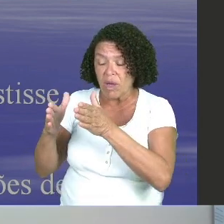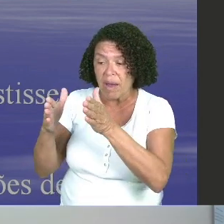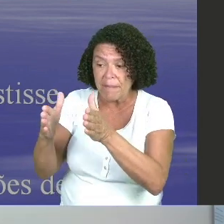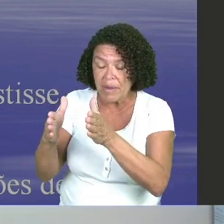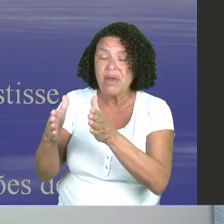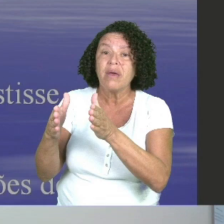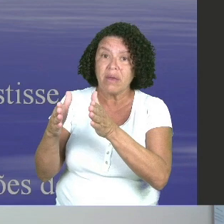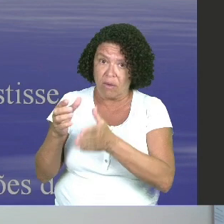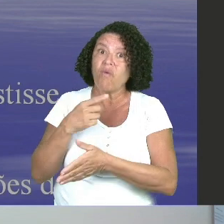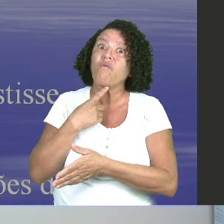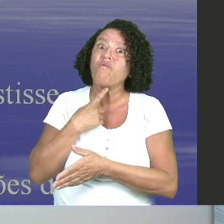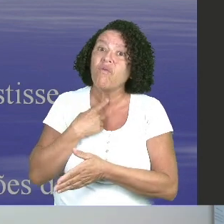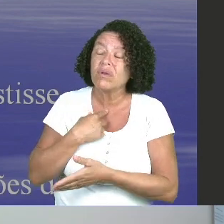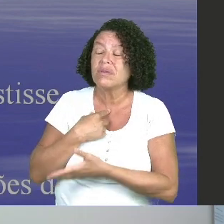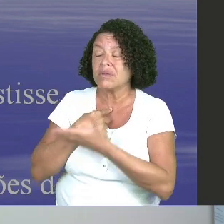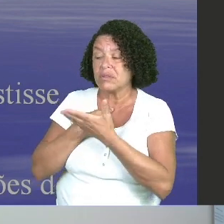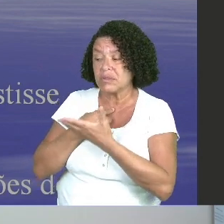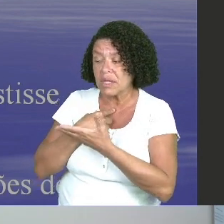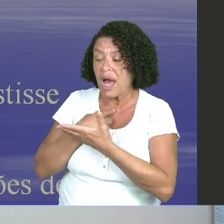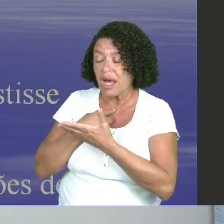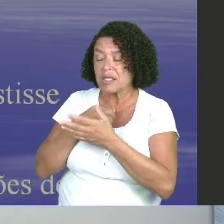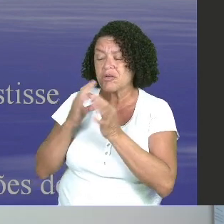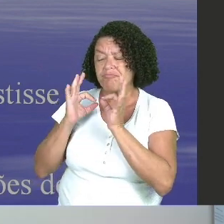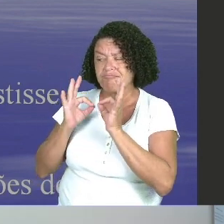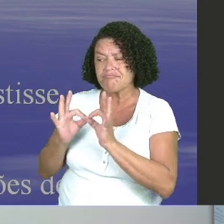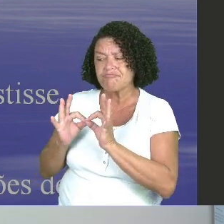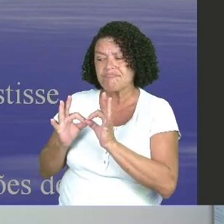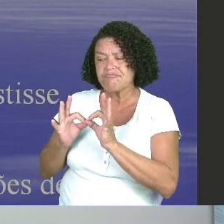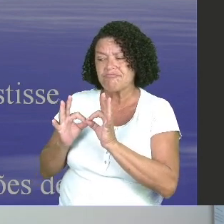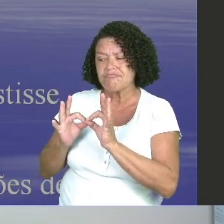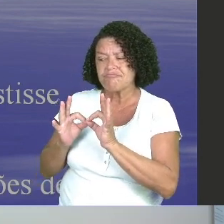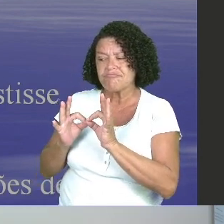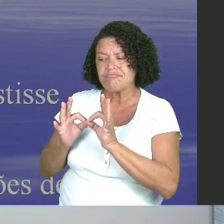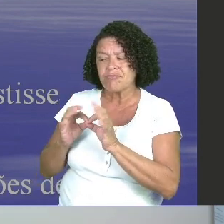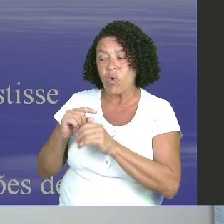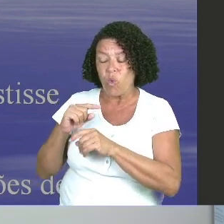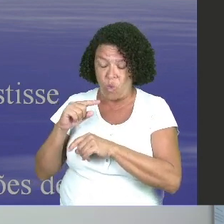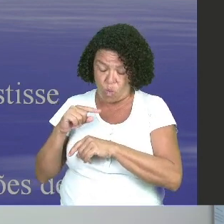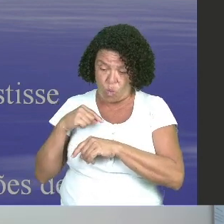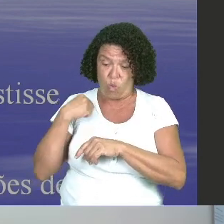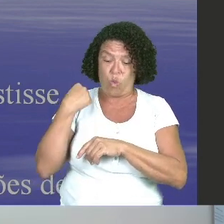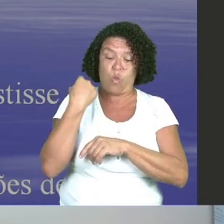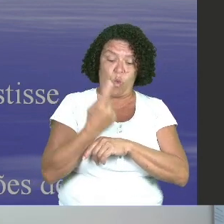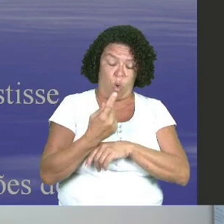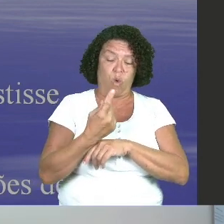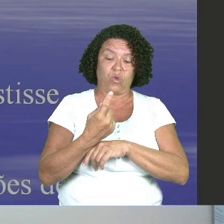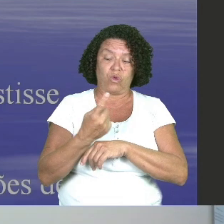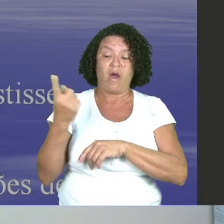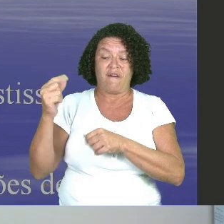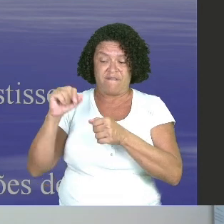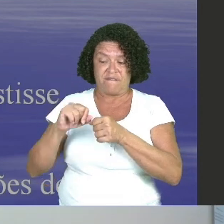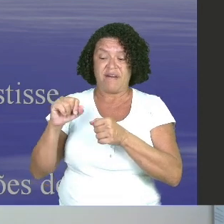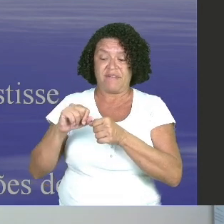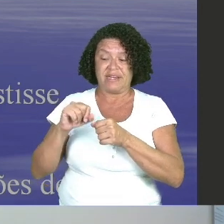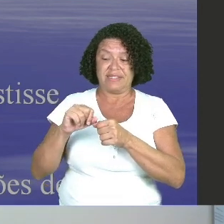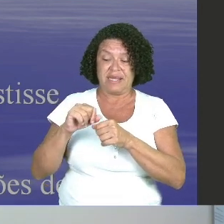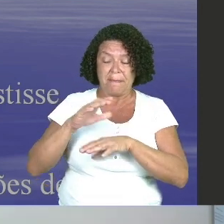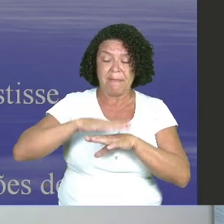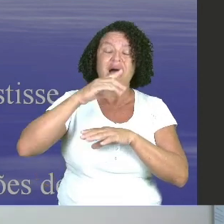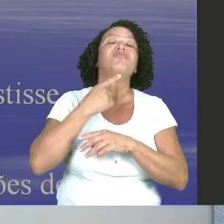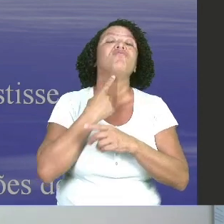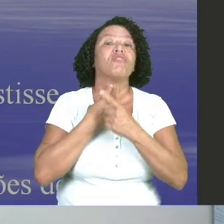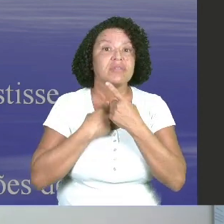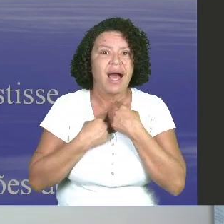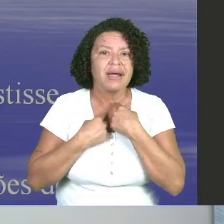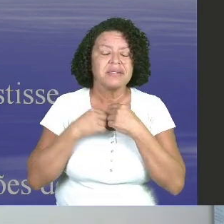com vontade e com resignação, o outro irá fazer isso com mais vontade,